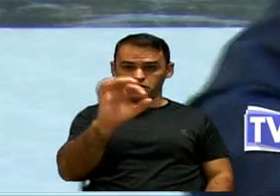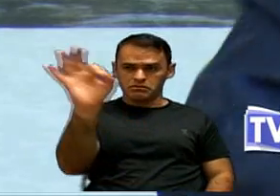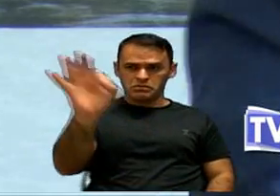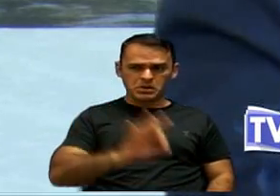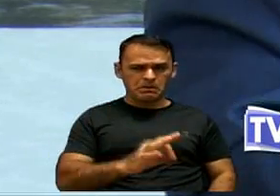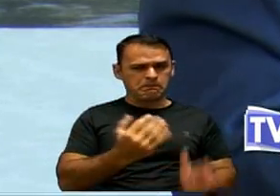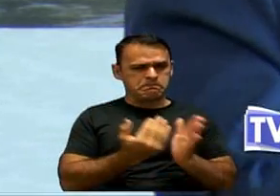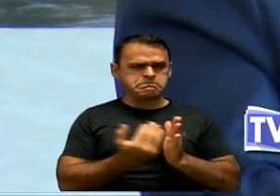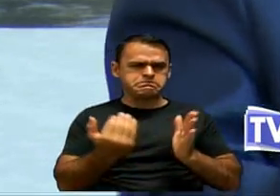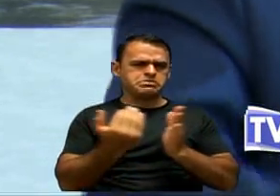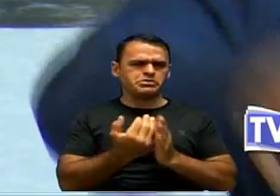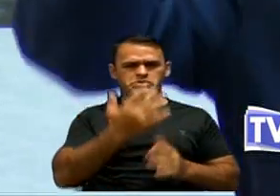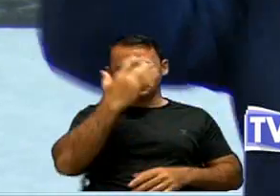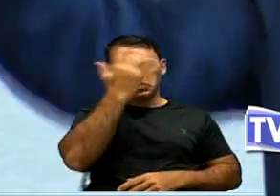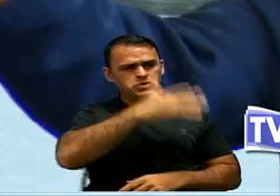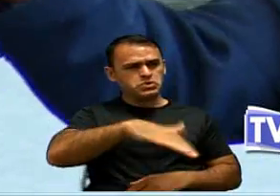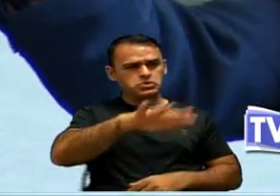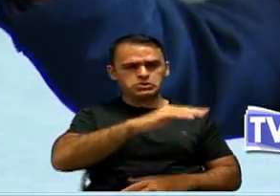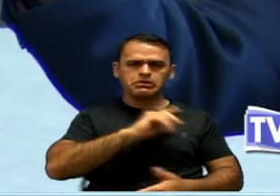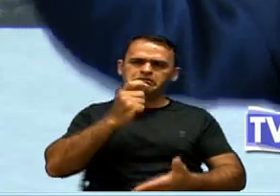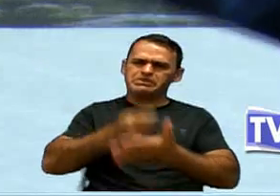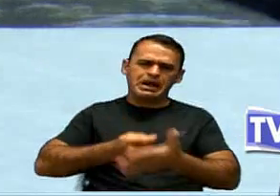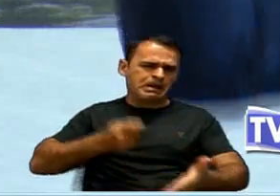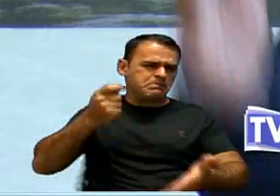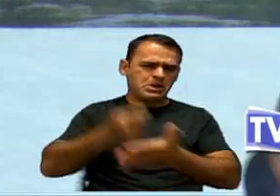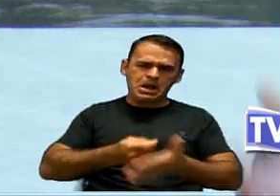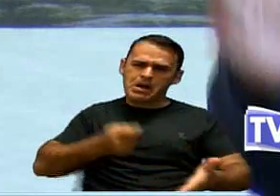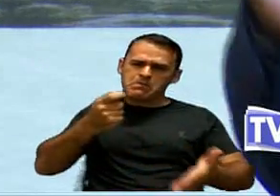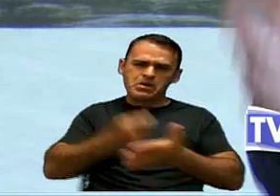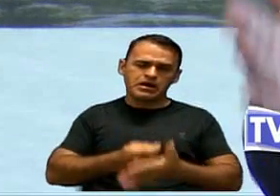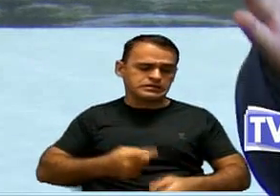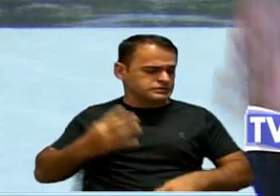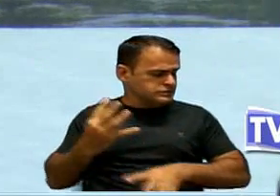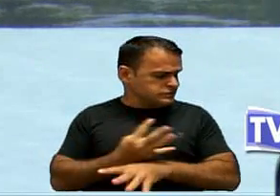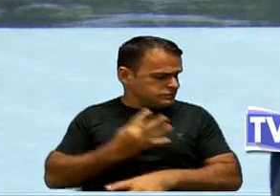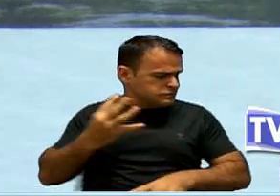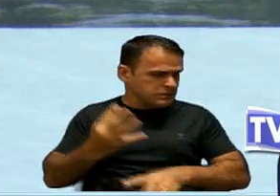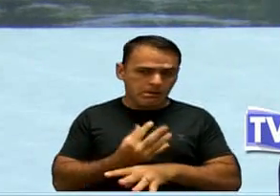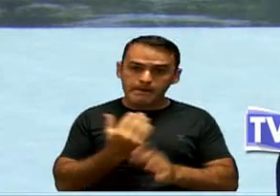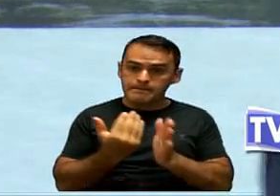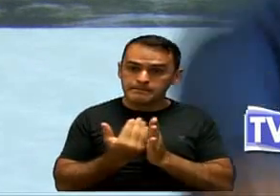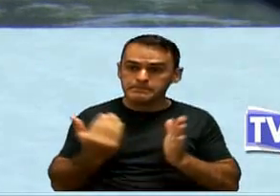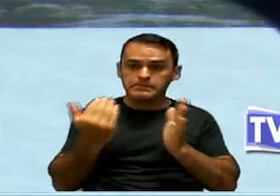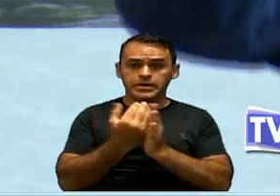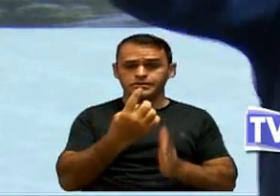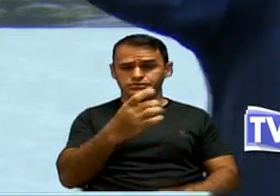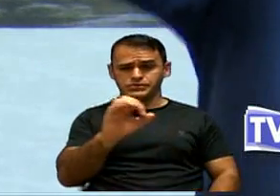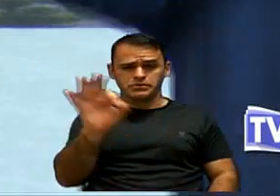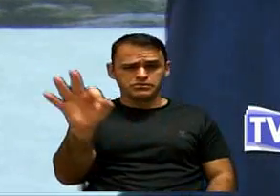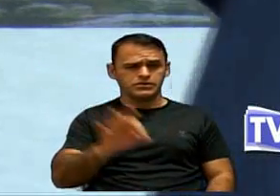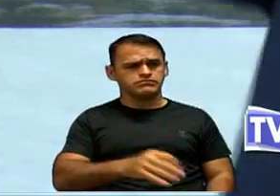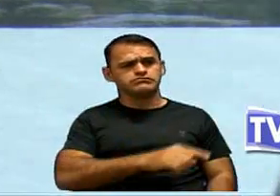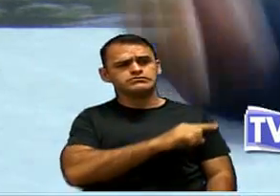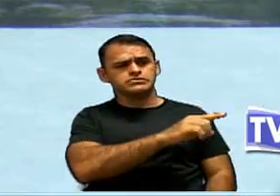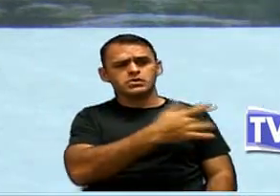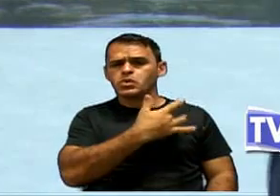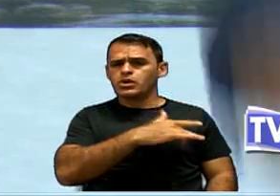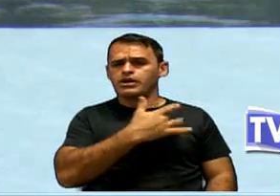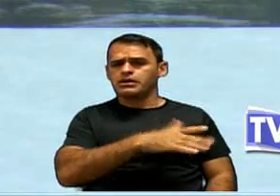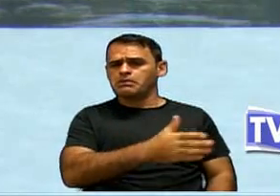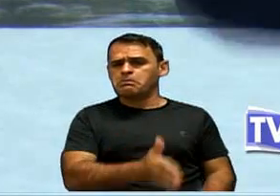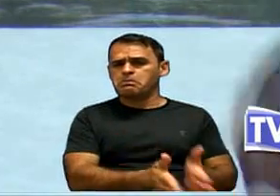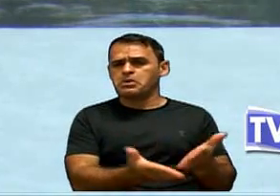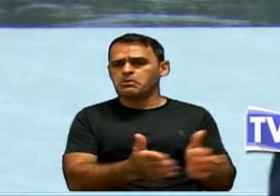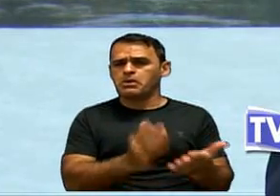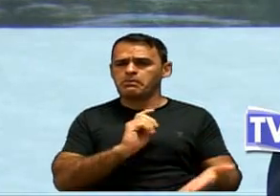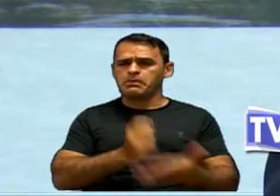19%. A população não aguenta pagar mais nada. Será que vai ter que pagar mais 19%? E aquele coitadinho que não pode pagar, como é